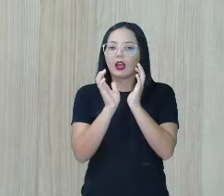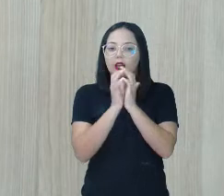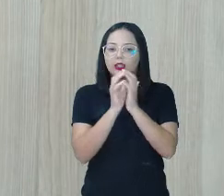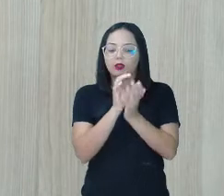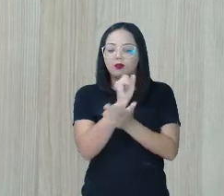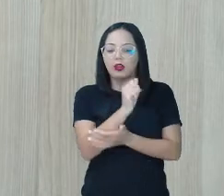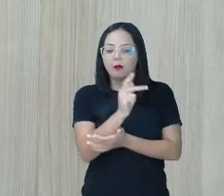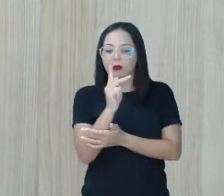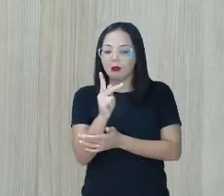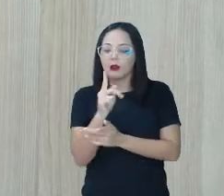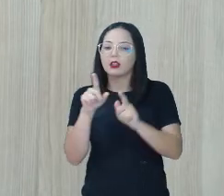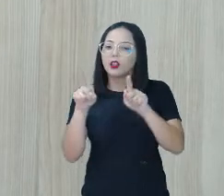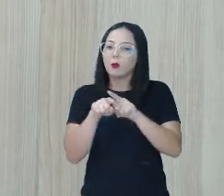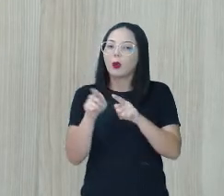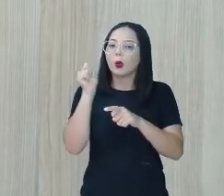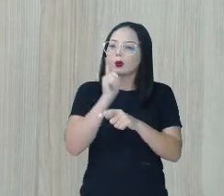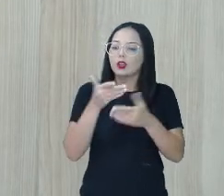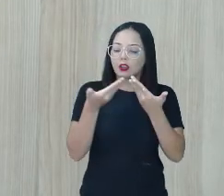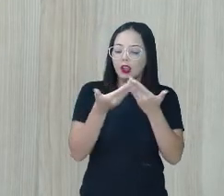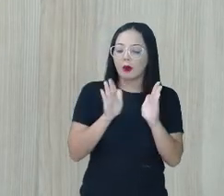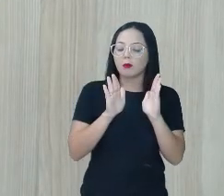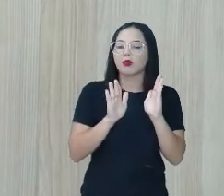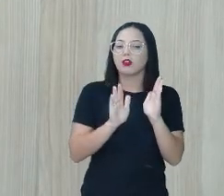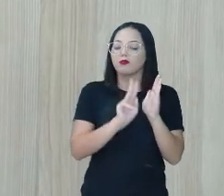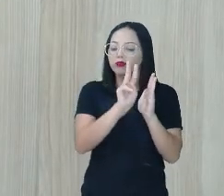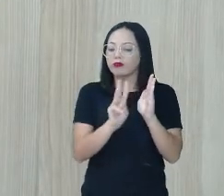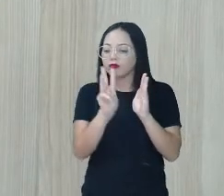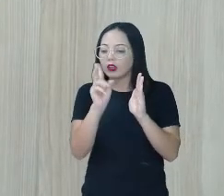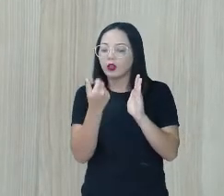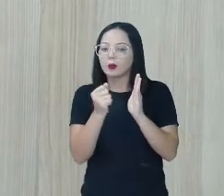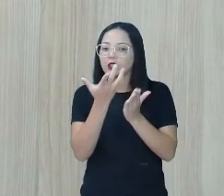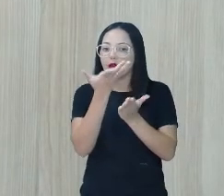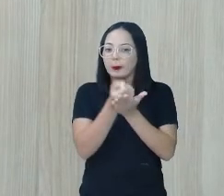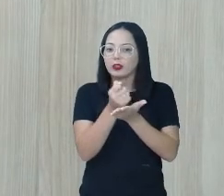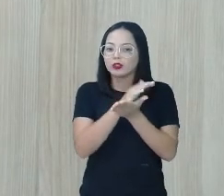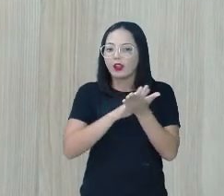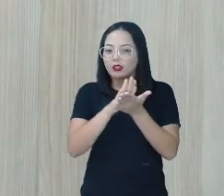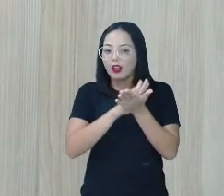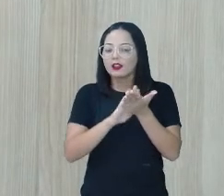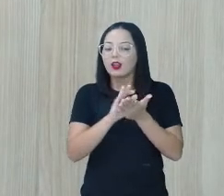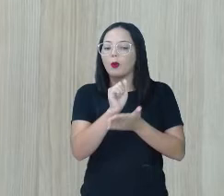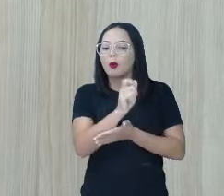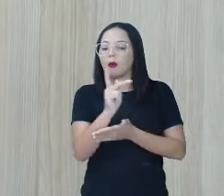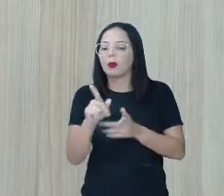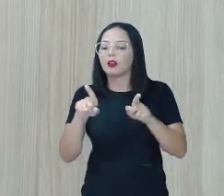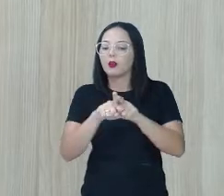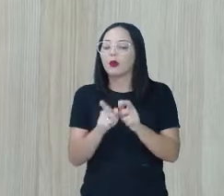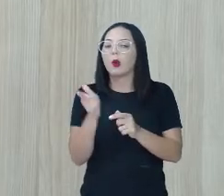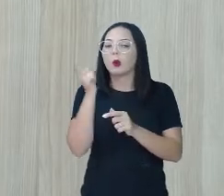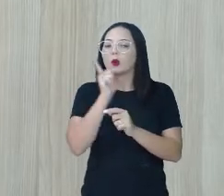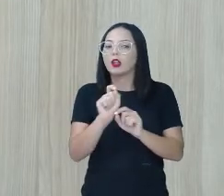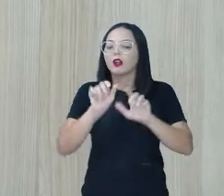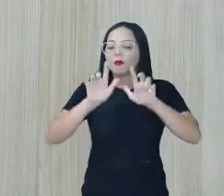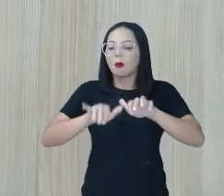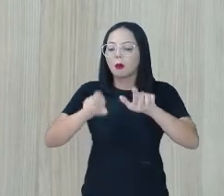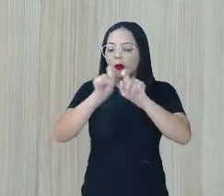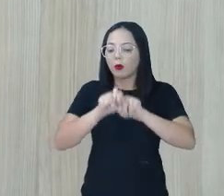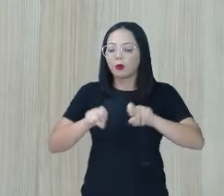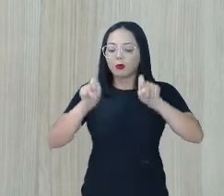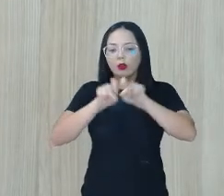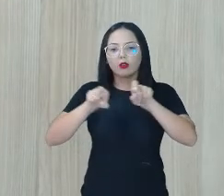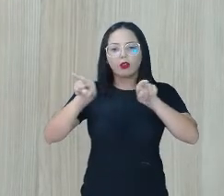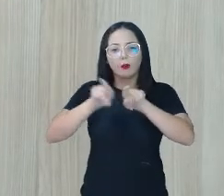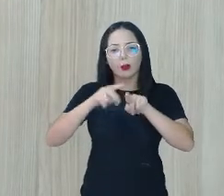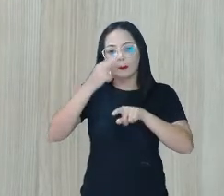Você vai conseguir abrir a página no computador sem necessidade de fazer o download do aplicativo. E daí você consegue no computador também, com as